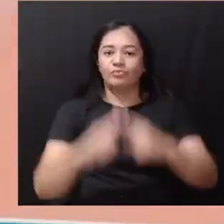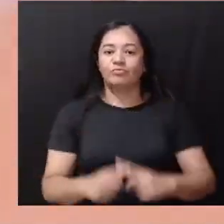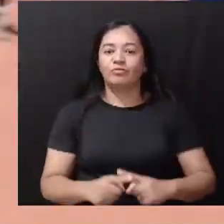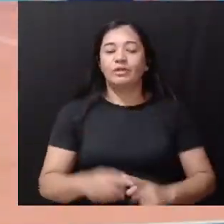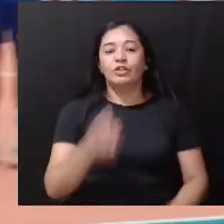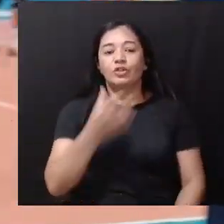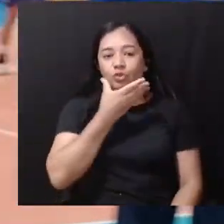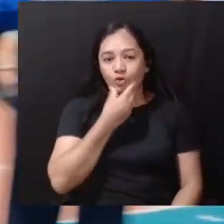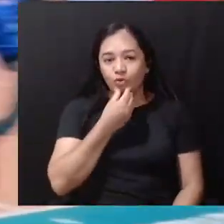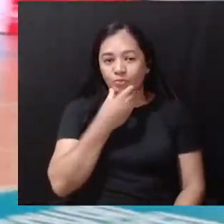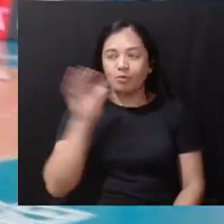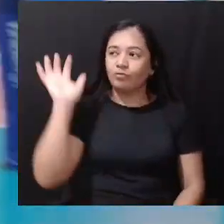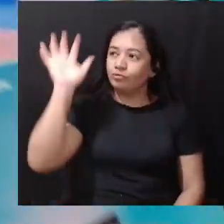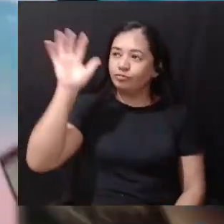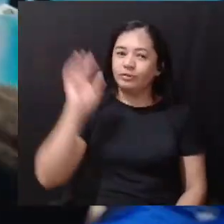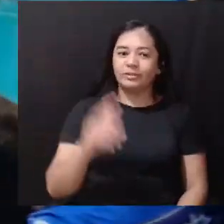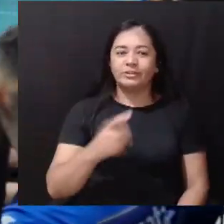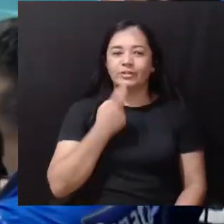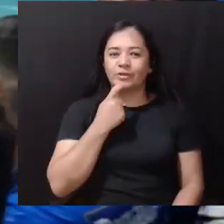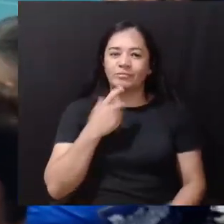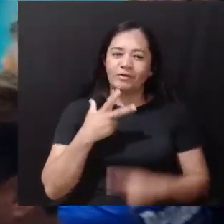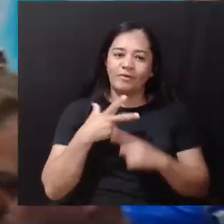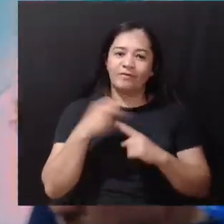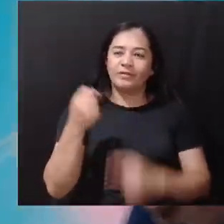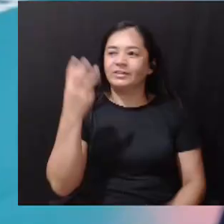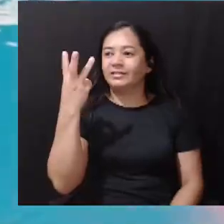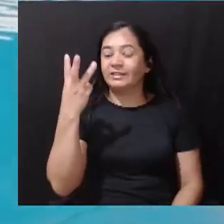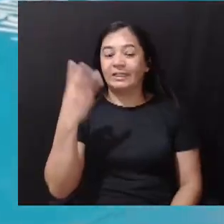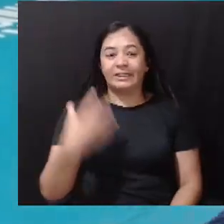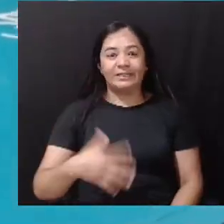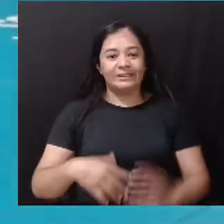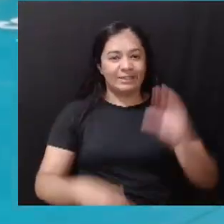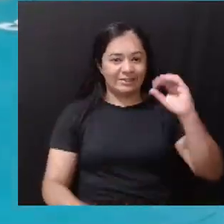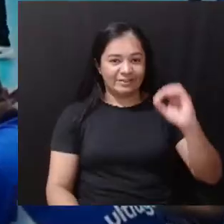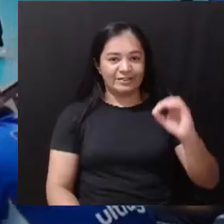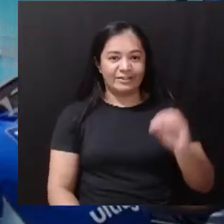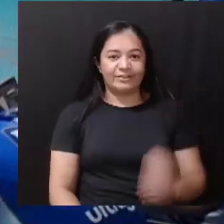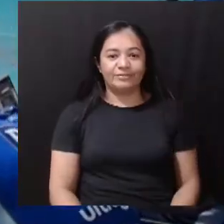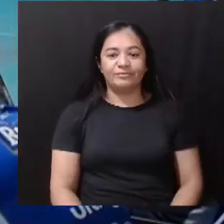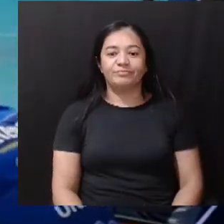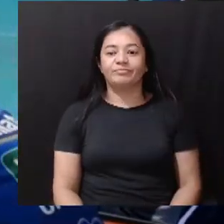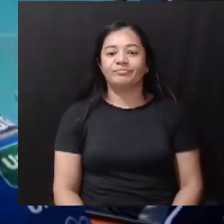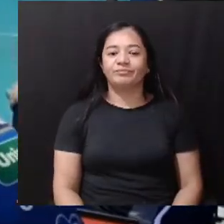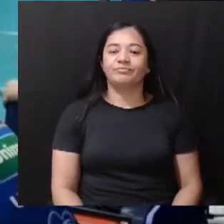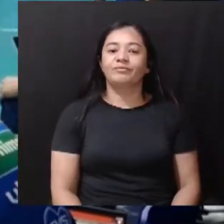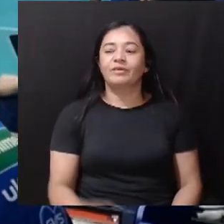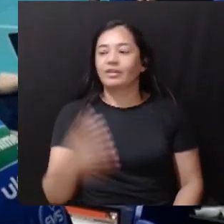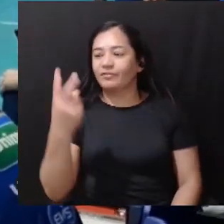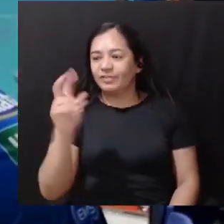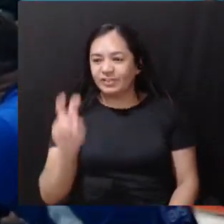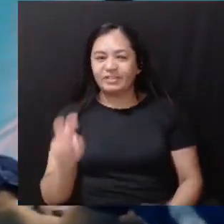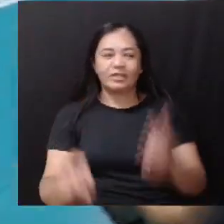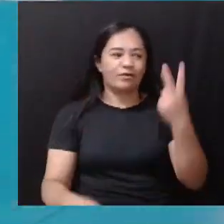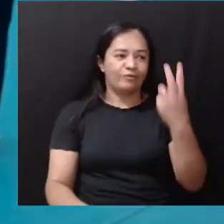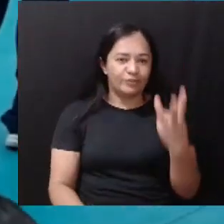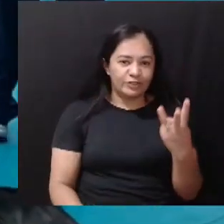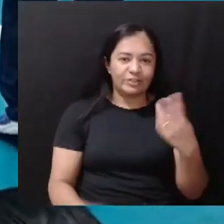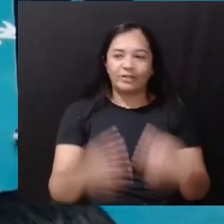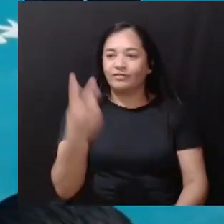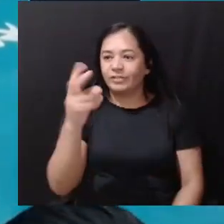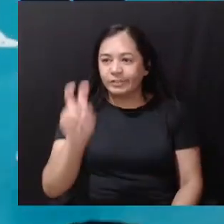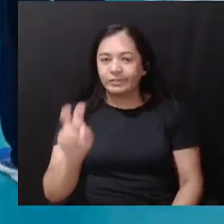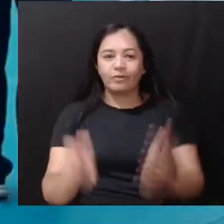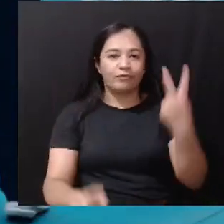os campineiros venceram 3-0, parciais de 25-23, 25-21 e